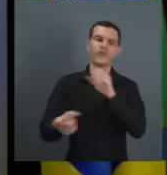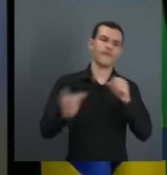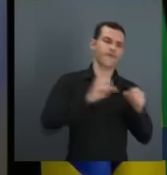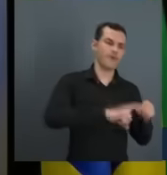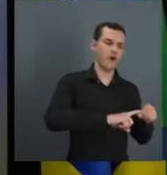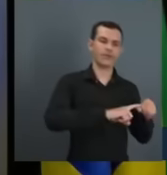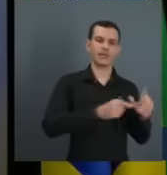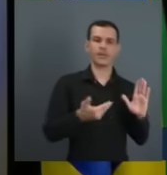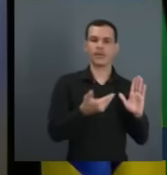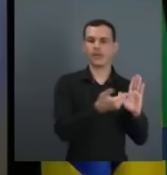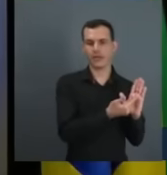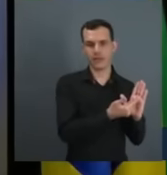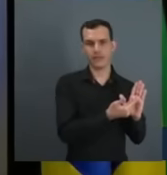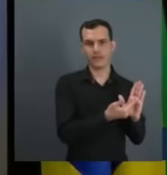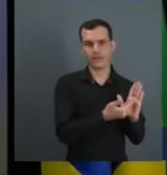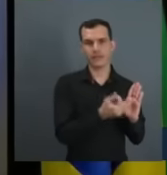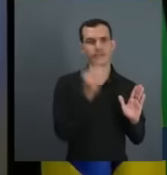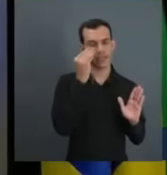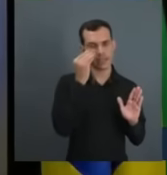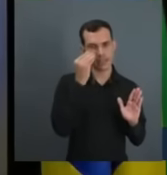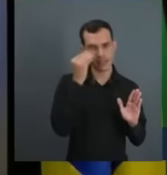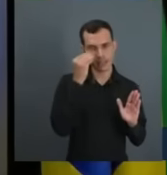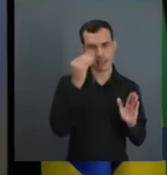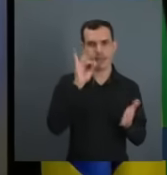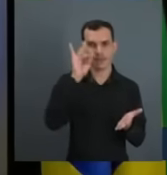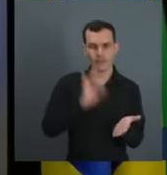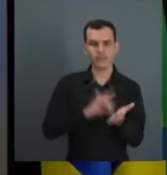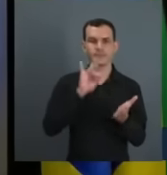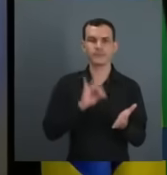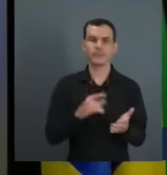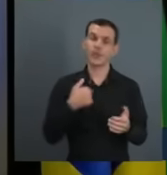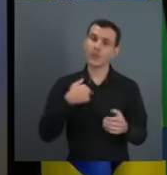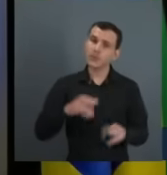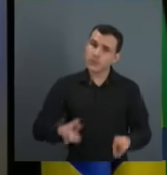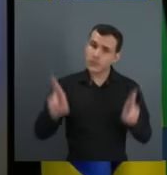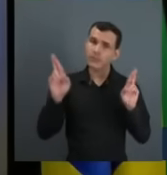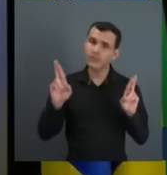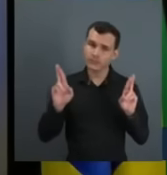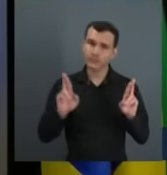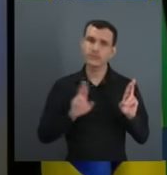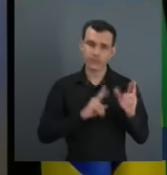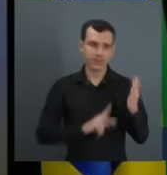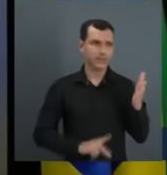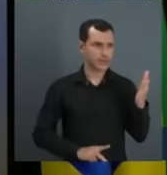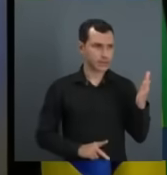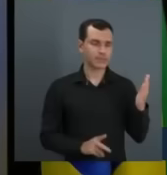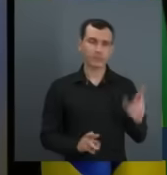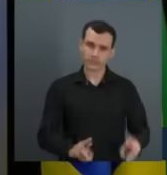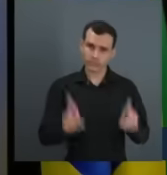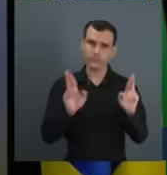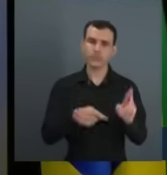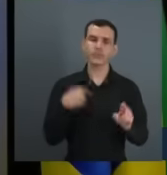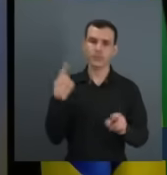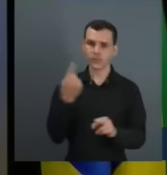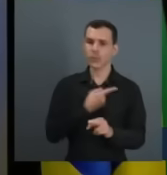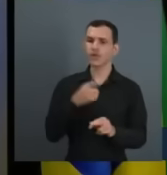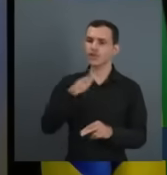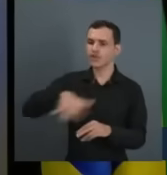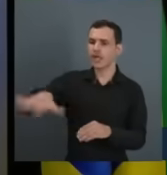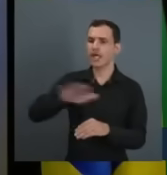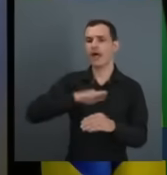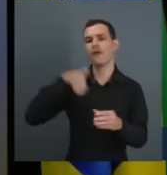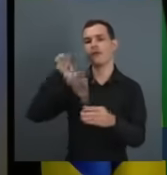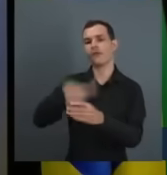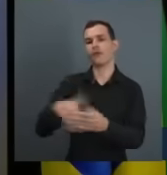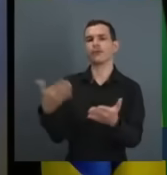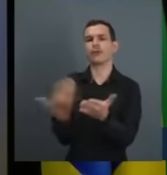ser efetivado. Eu espero até, senhor presidente, que a gente passe por unanimidade, porque isso